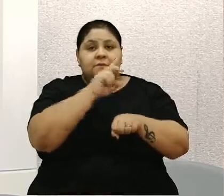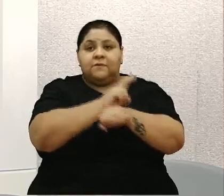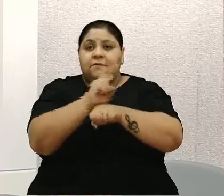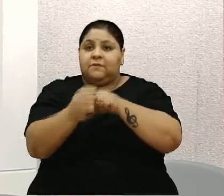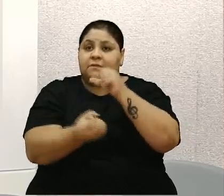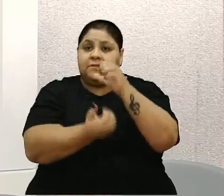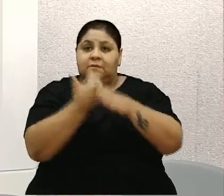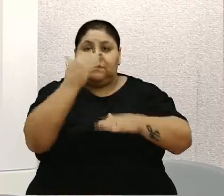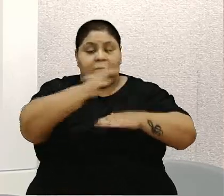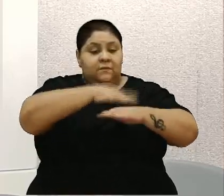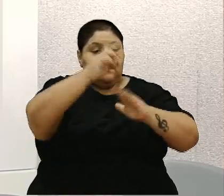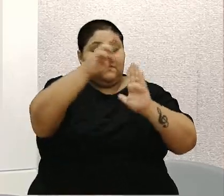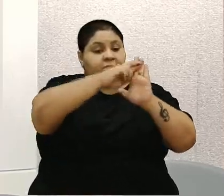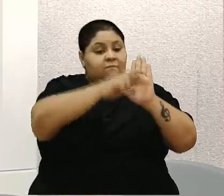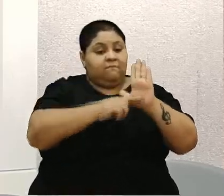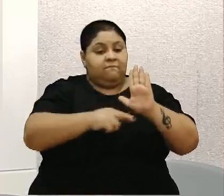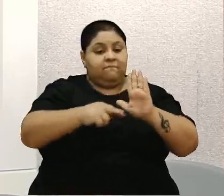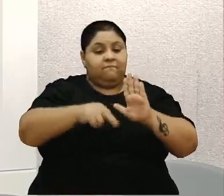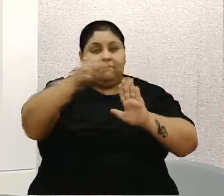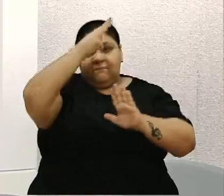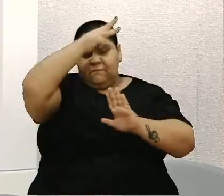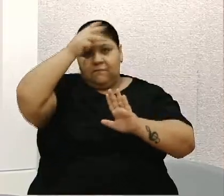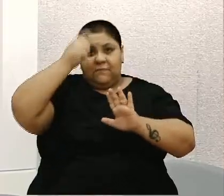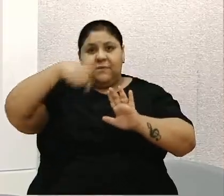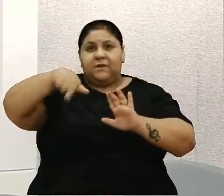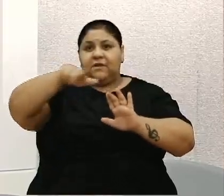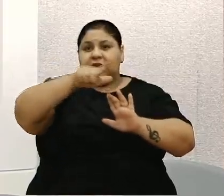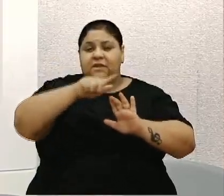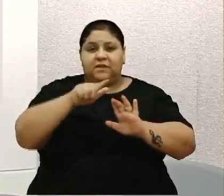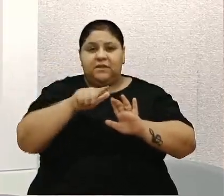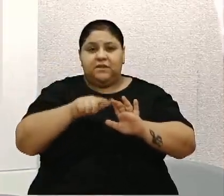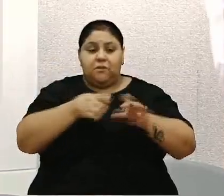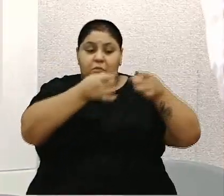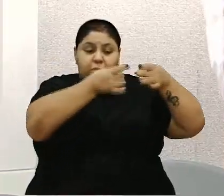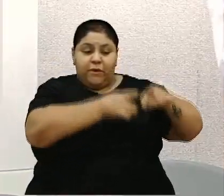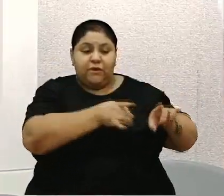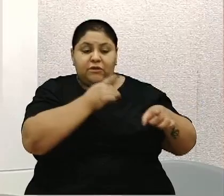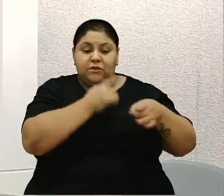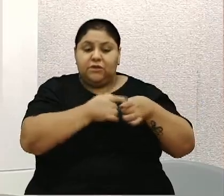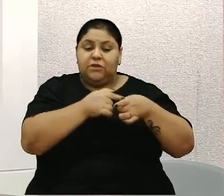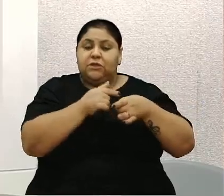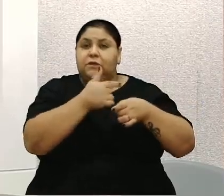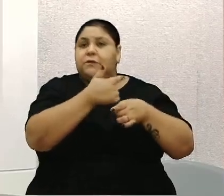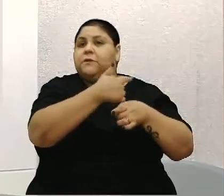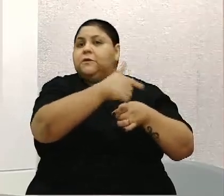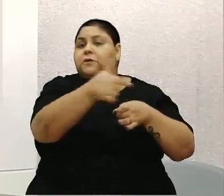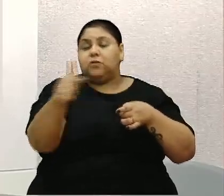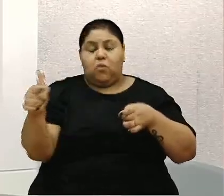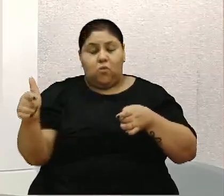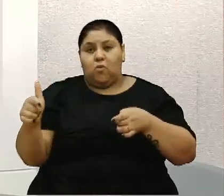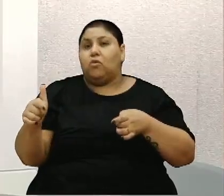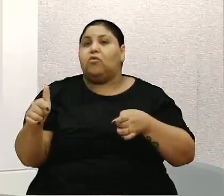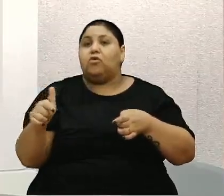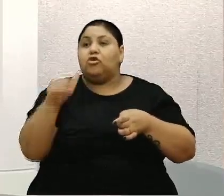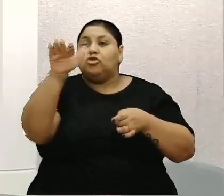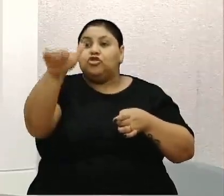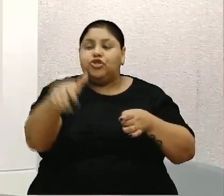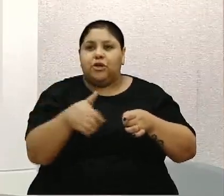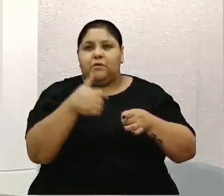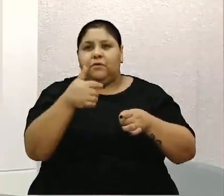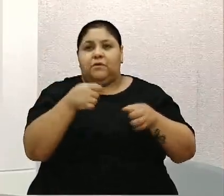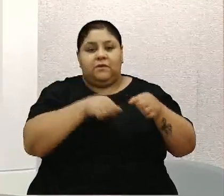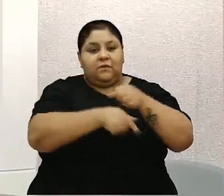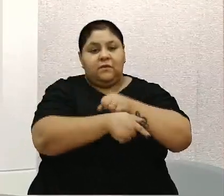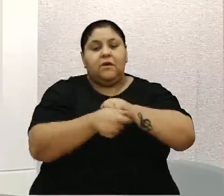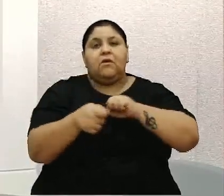mais regras ainda municipais, porque a gente acaba engessando a nossa cidade e outras cidades atraem investimentos, porque a gente